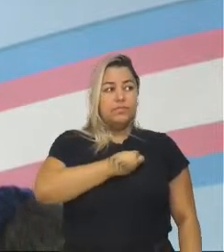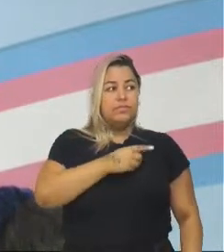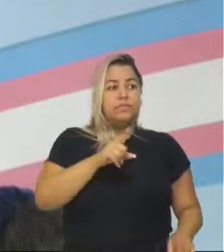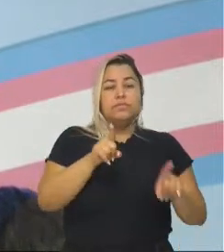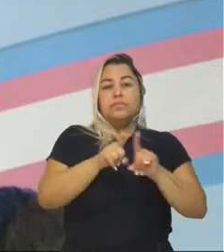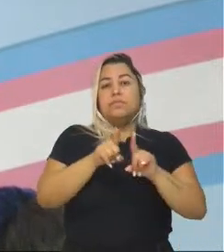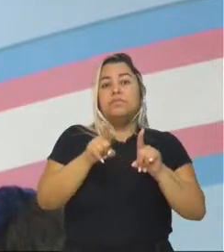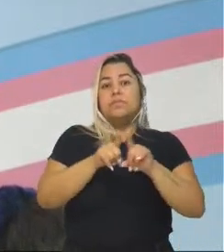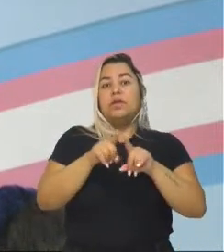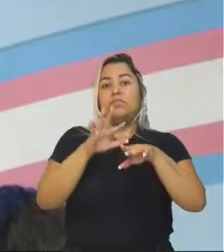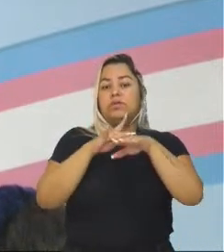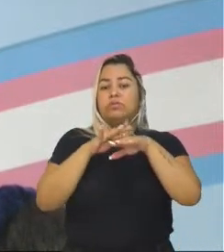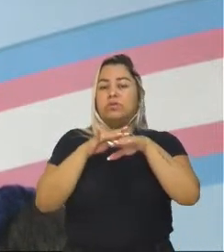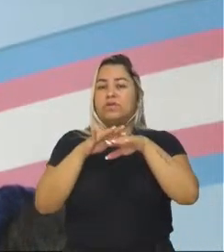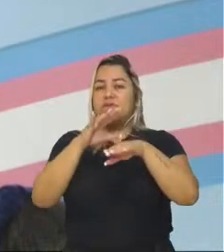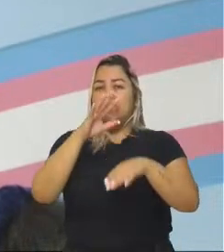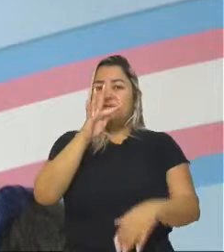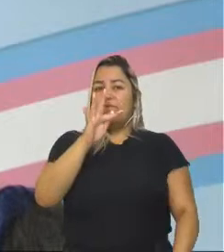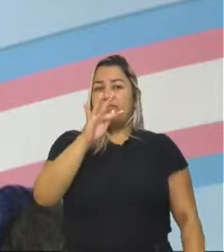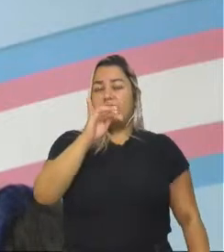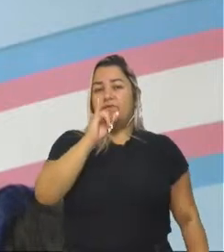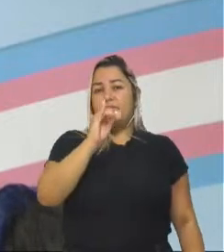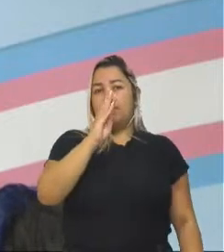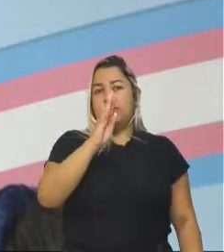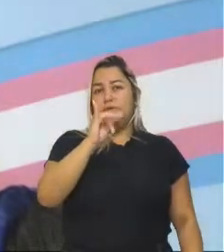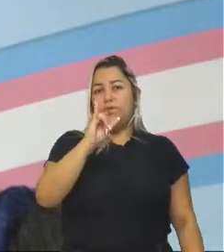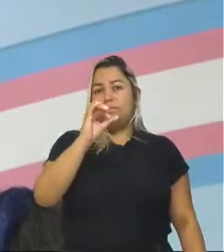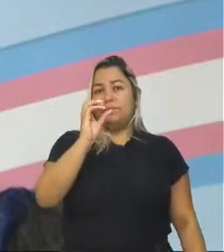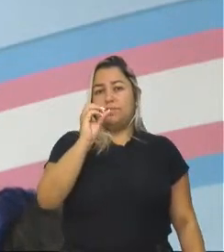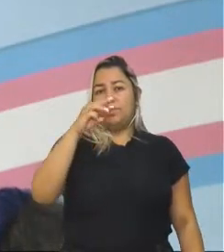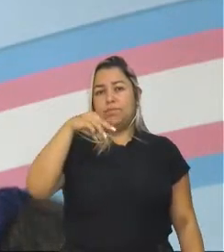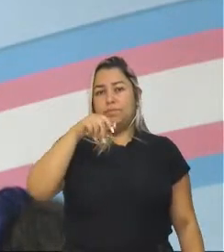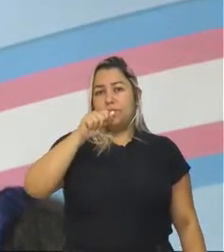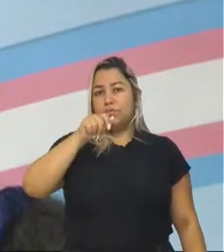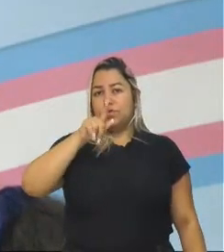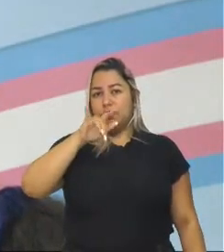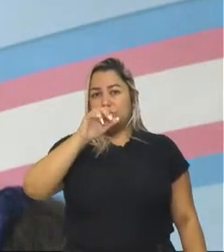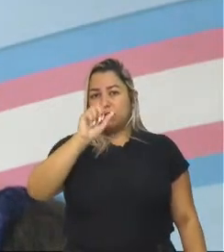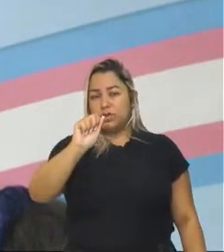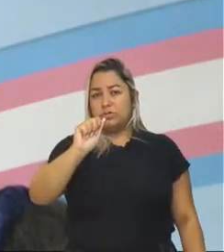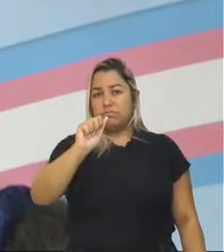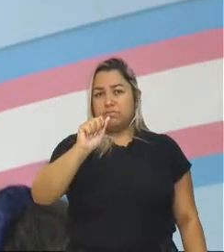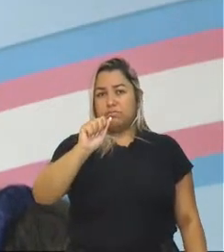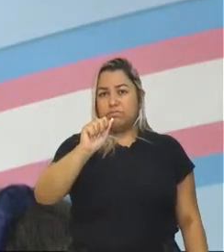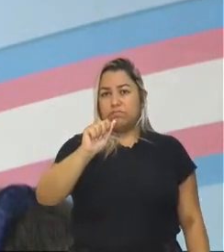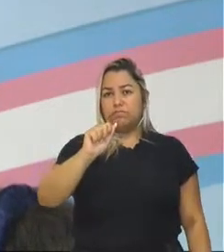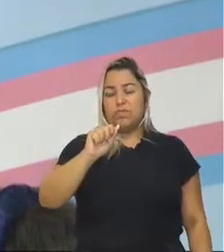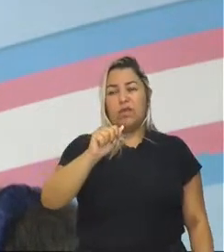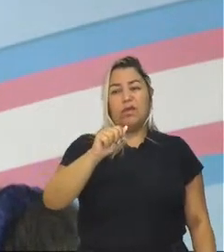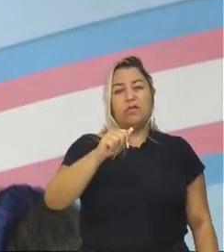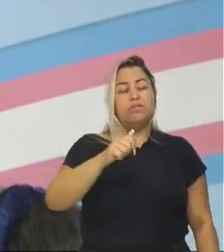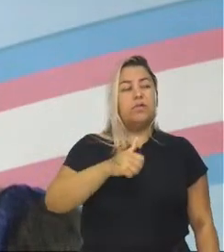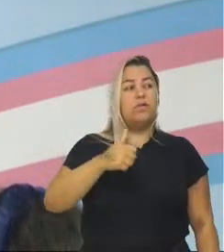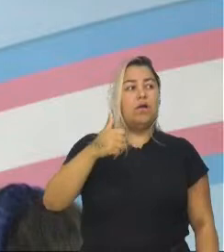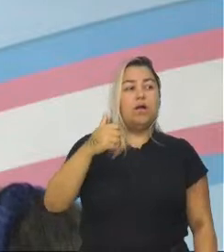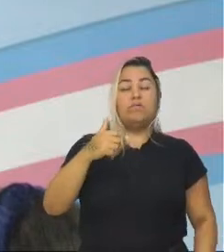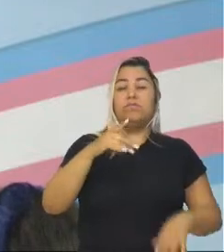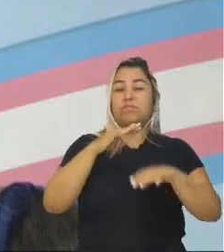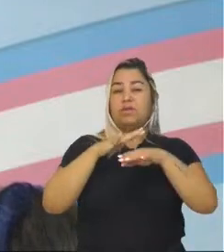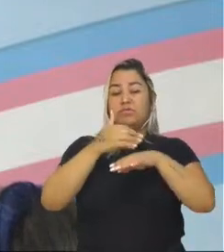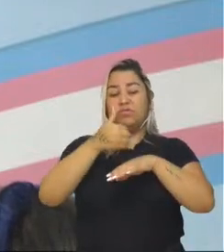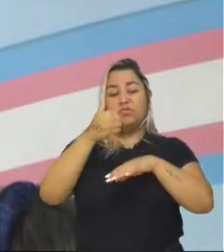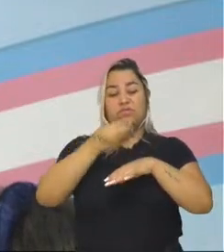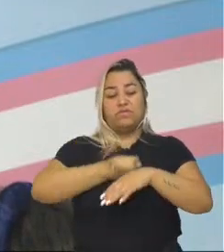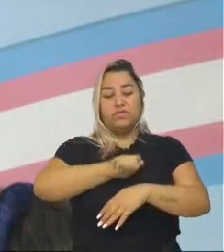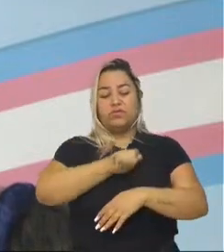fibromialgia, sou diagnosticado há 3 anos com fibromialgia, e é uma qualidade de vida muito afetada, além